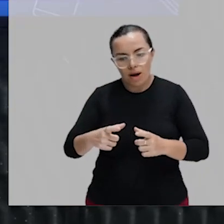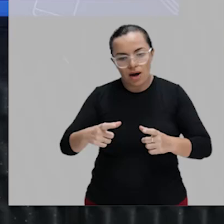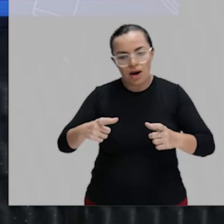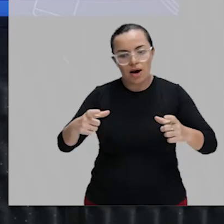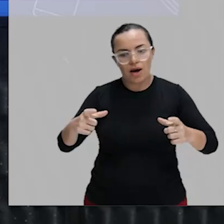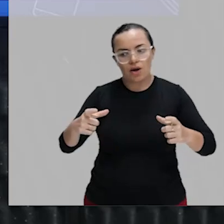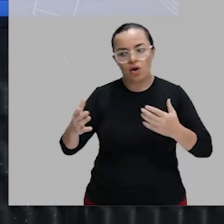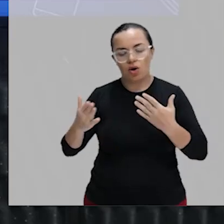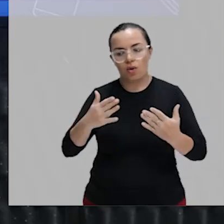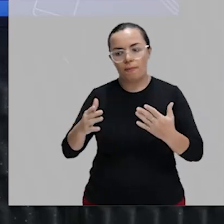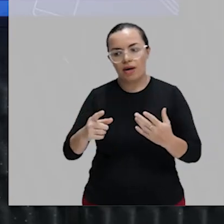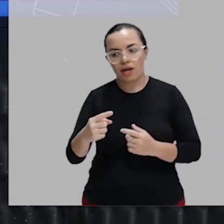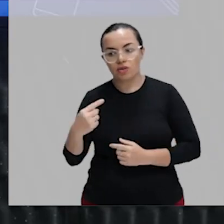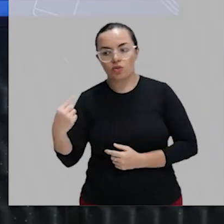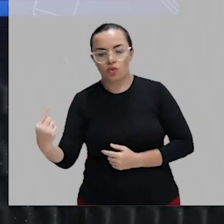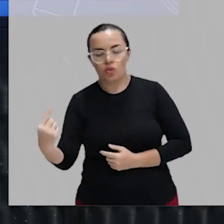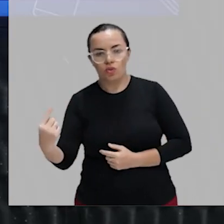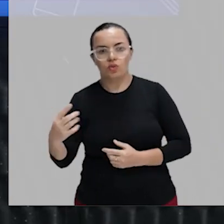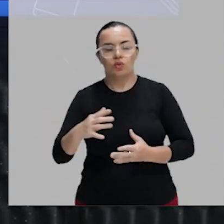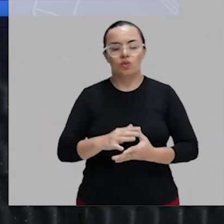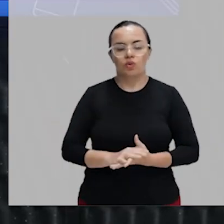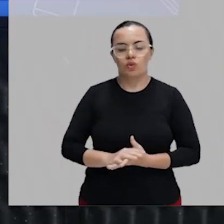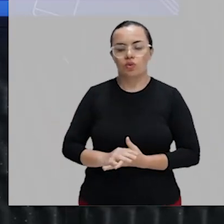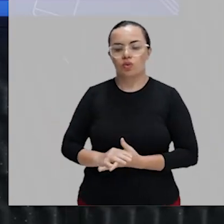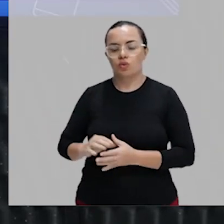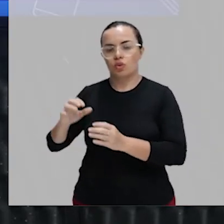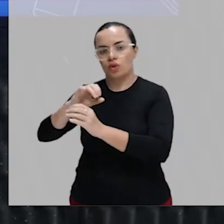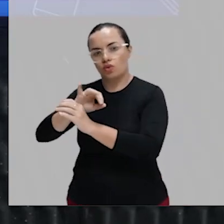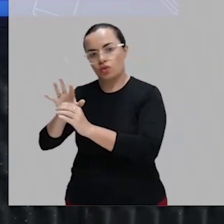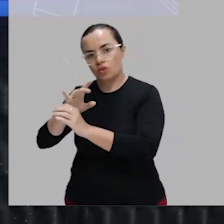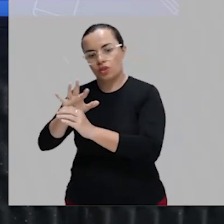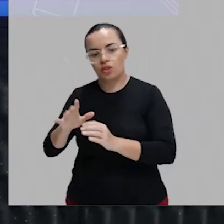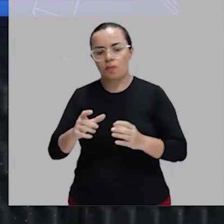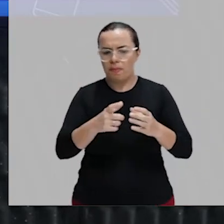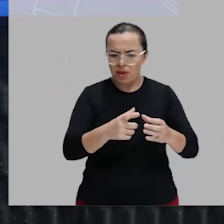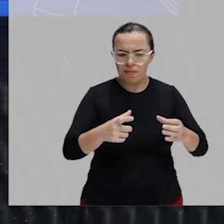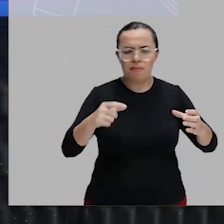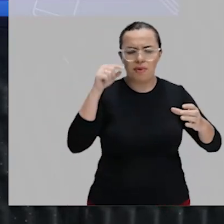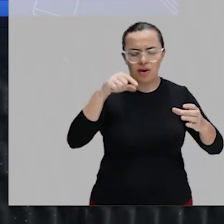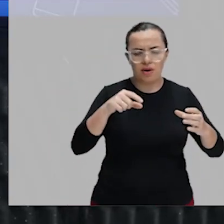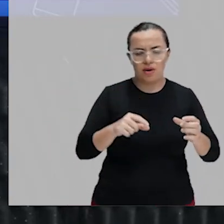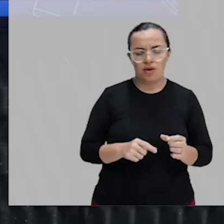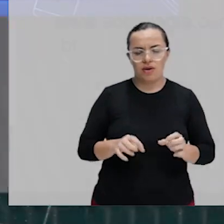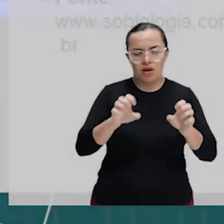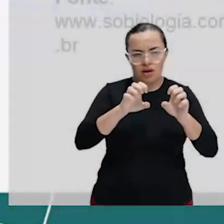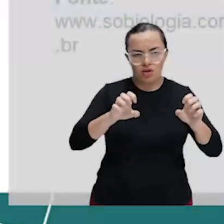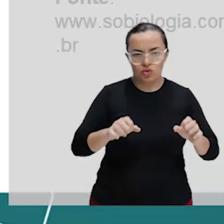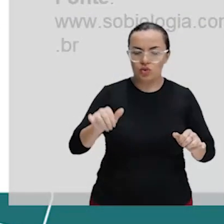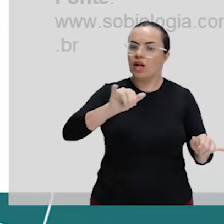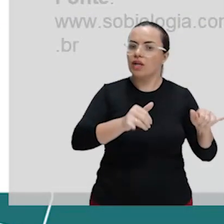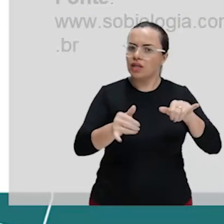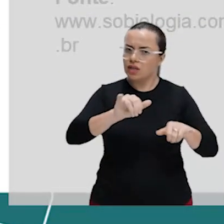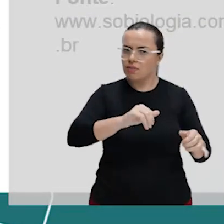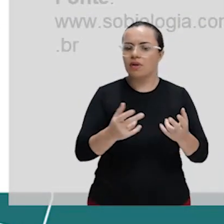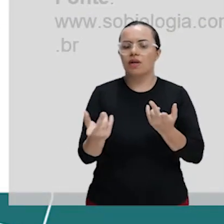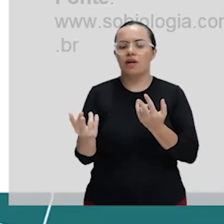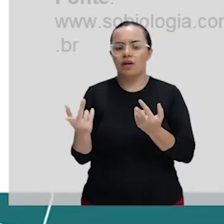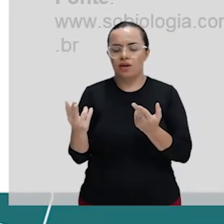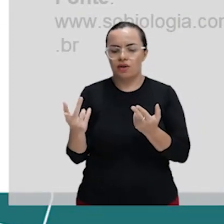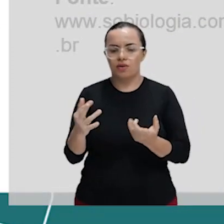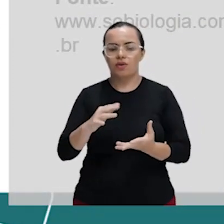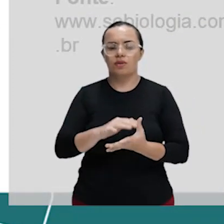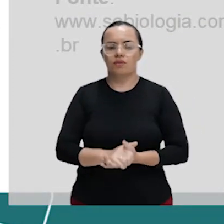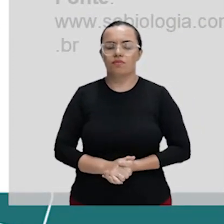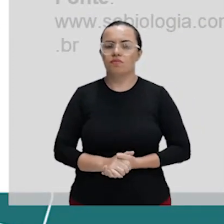número, mas a constituição química, né, a estrutura química do cílio e do flagelo é a mesma. Então,